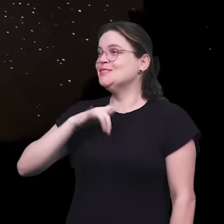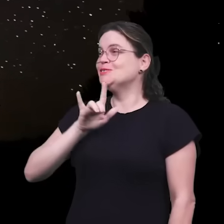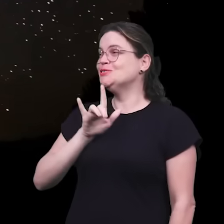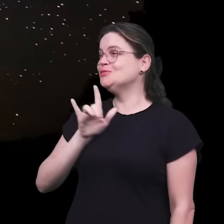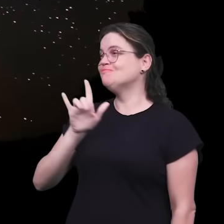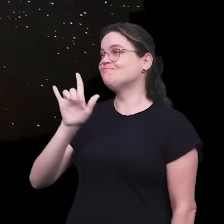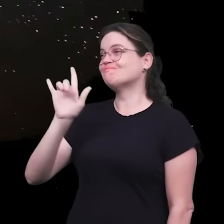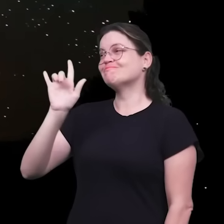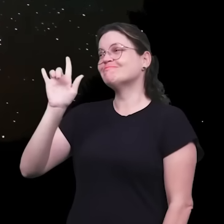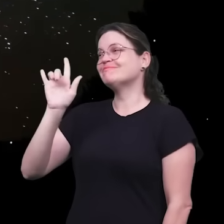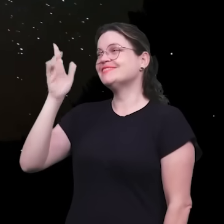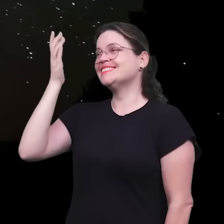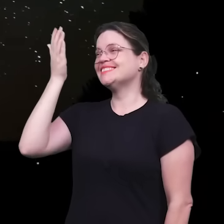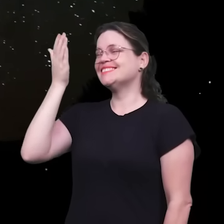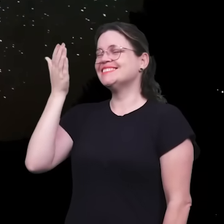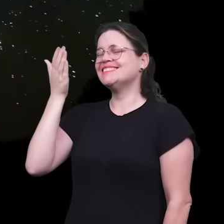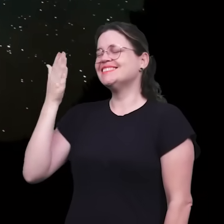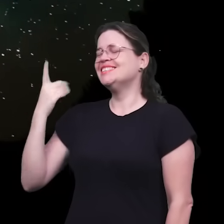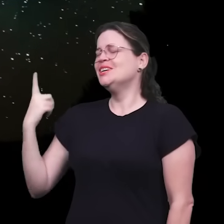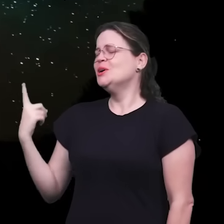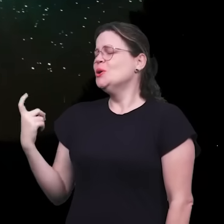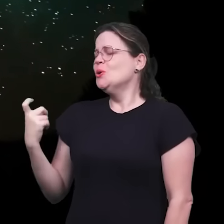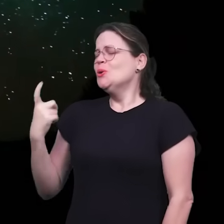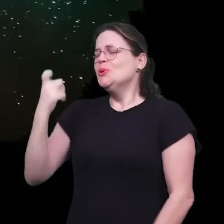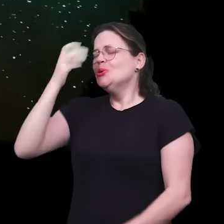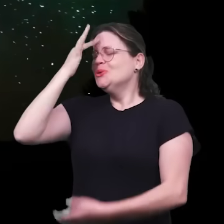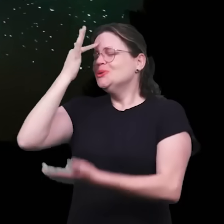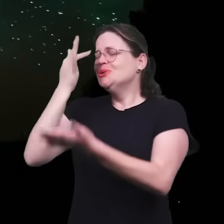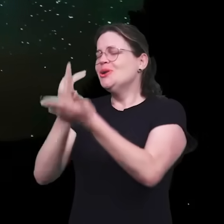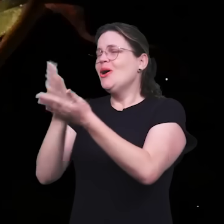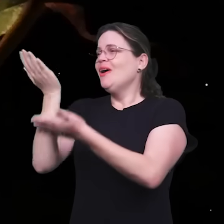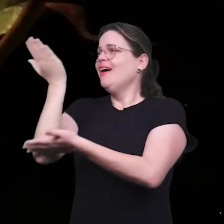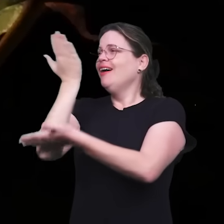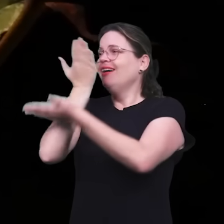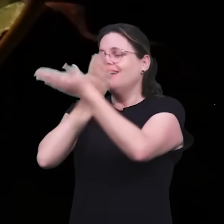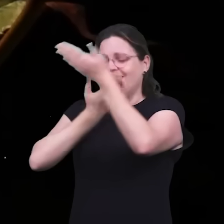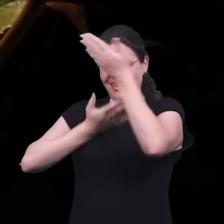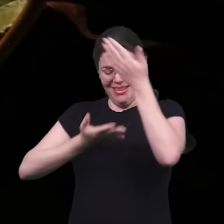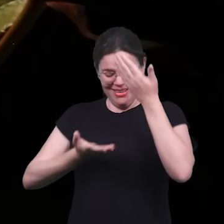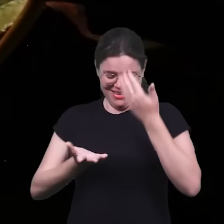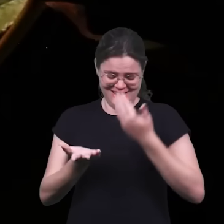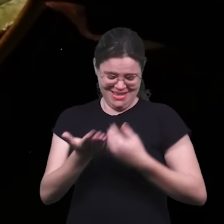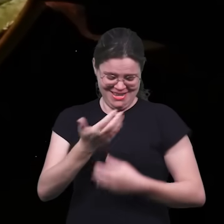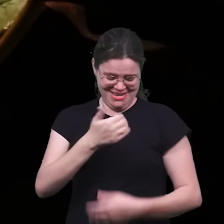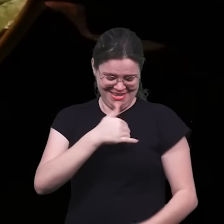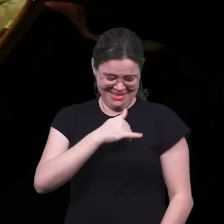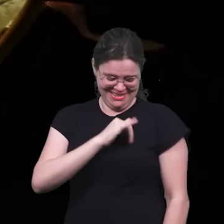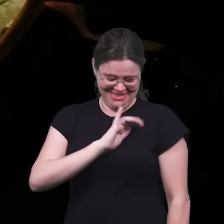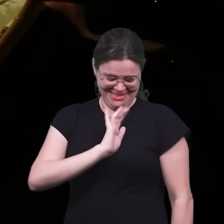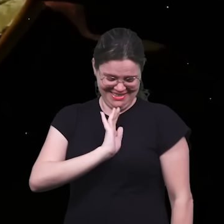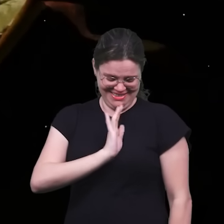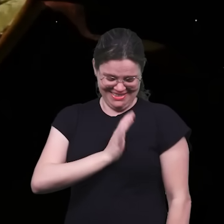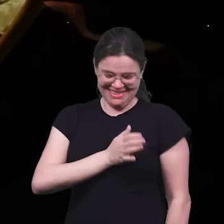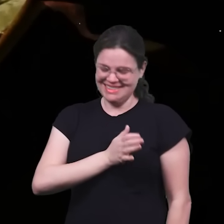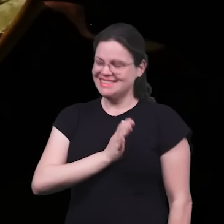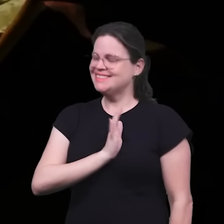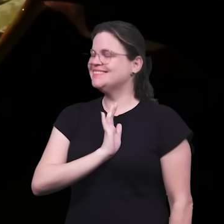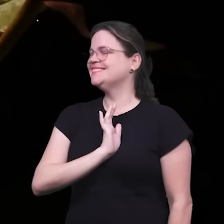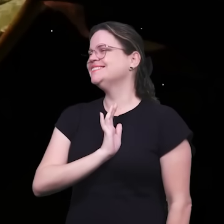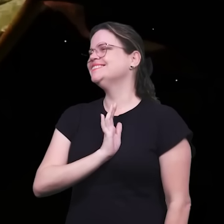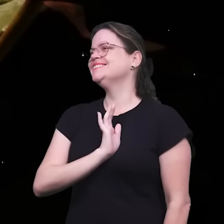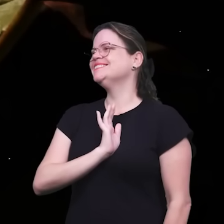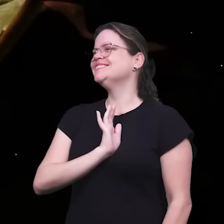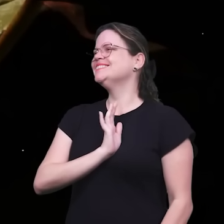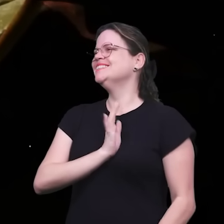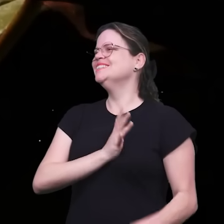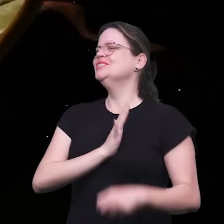Te amo, ó Senhor, autor da minha fé.